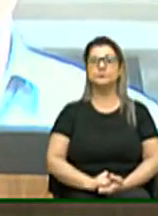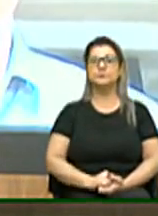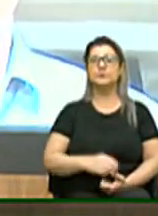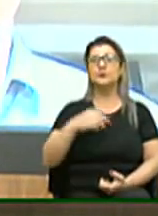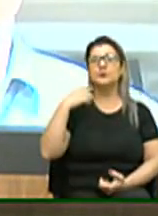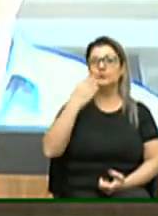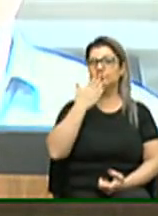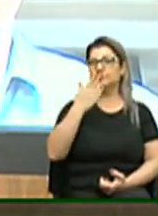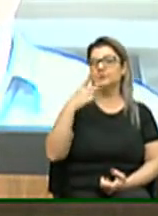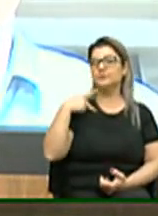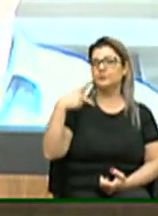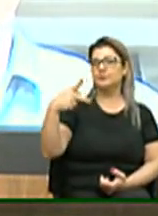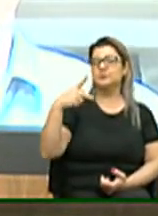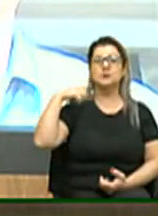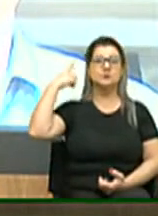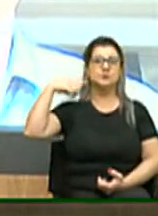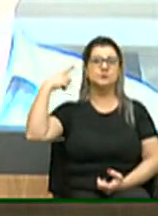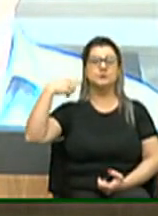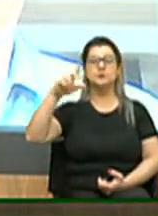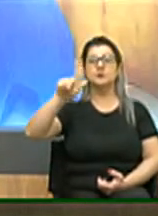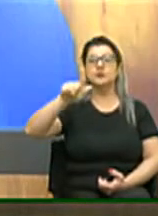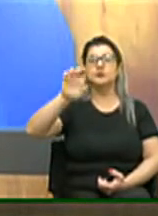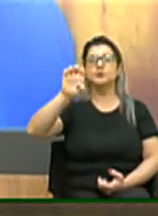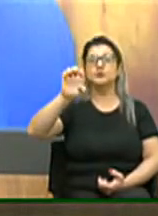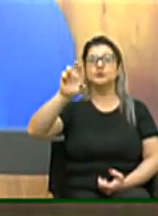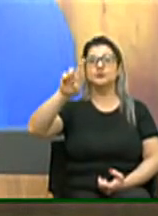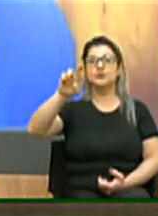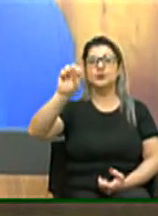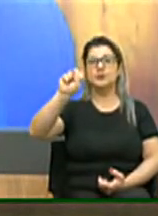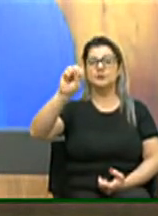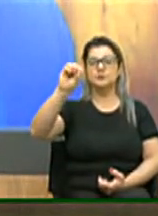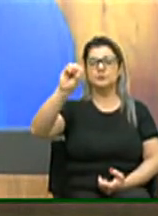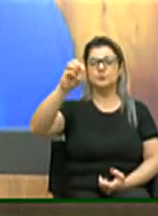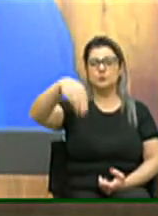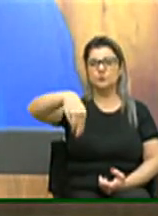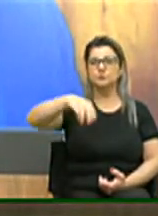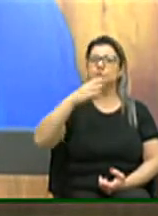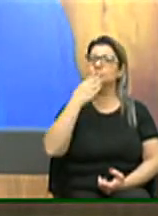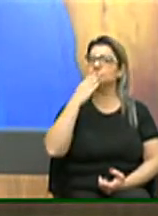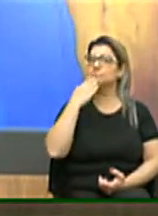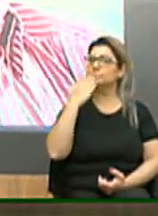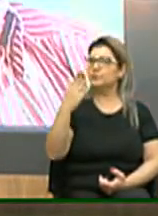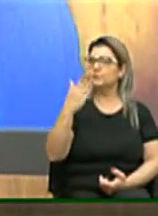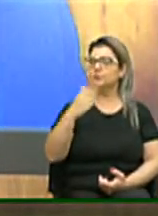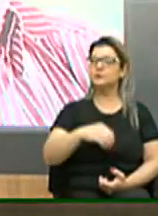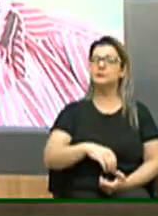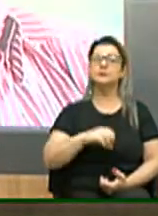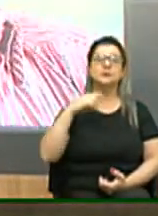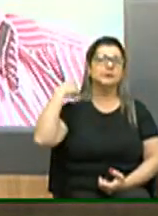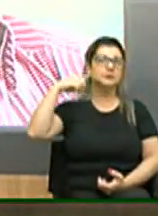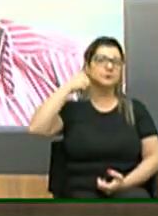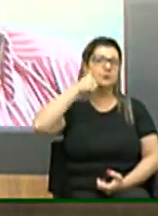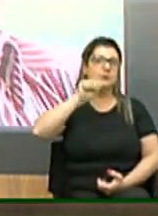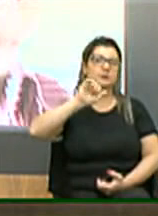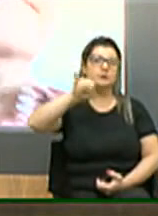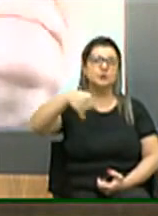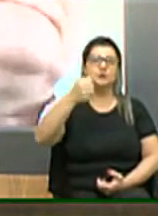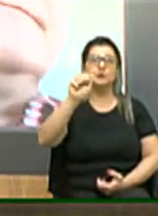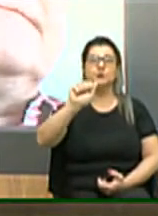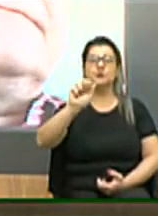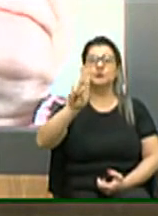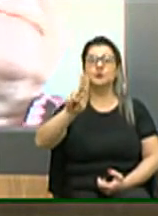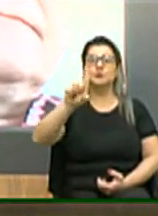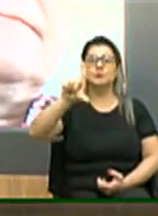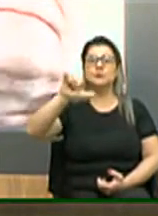Favorável, presidente. Deputado Gerson Burman. A favor. Deputada Juliana Brizola. Voto